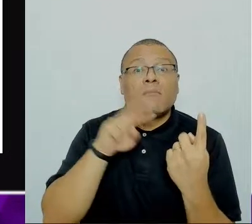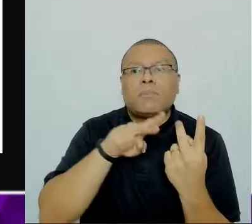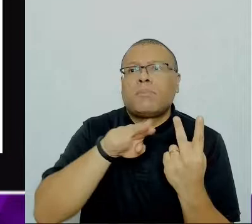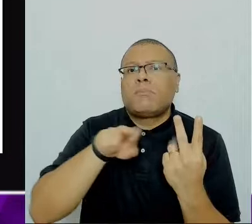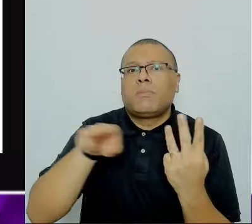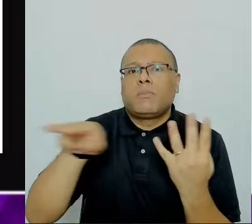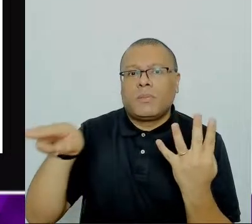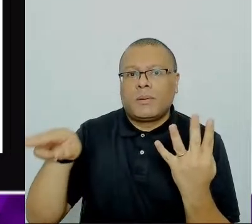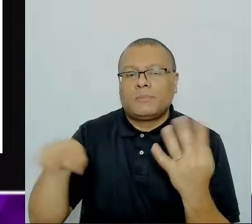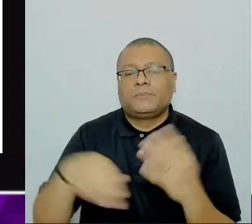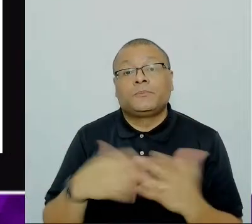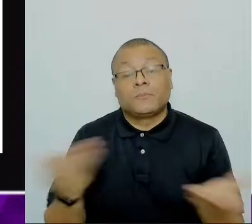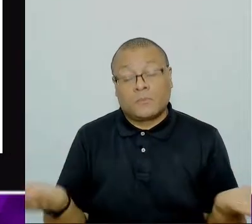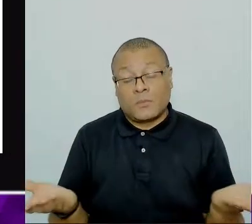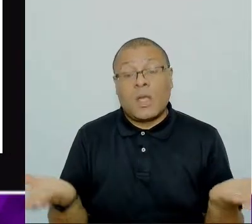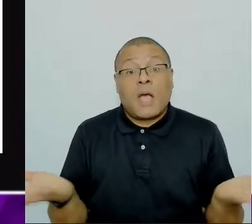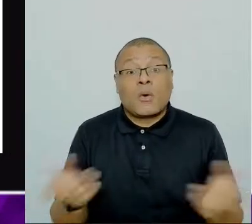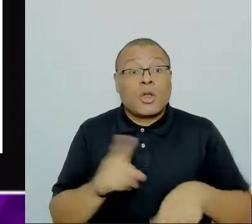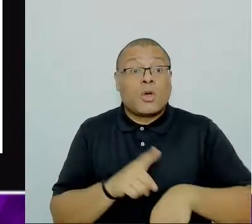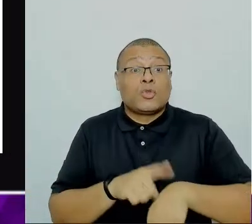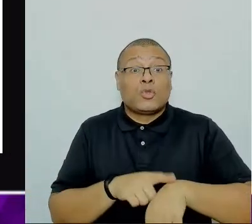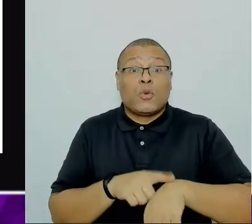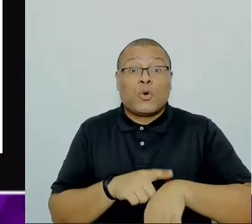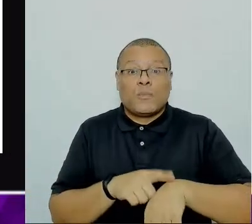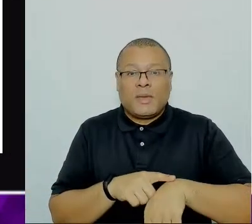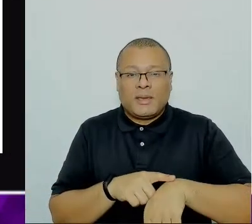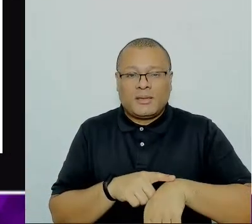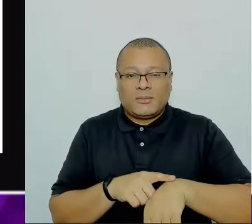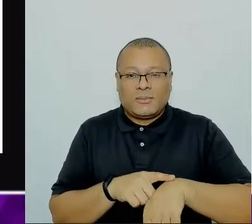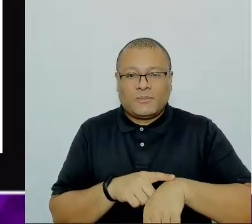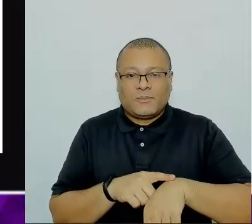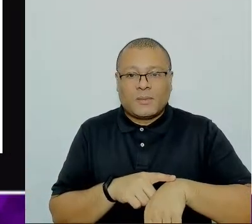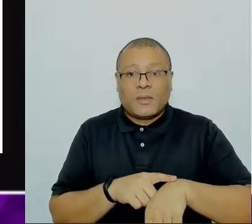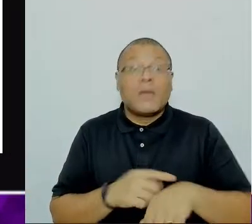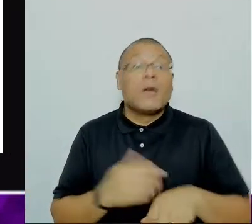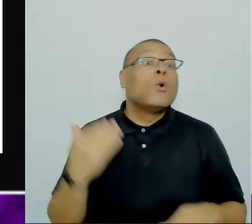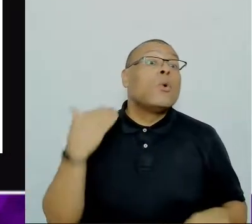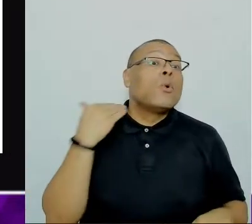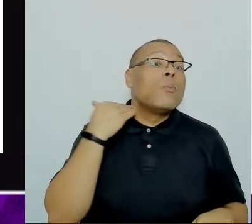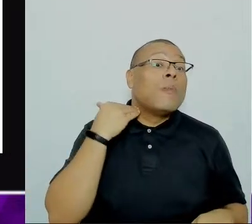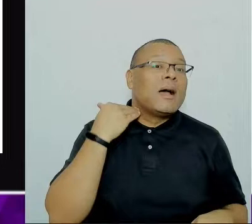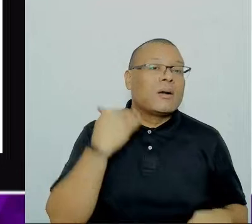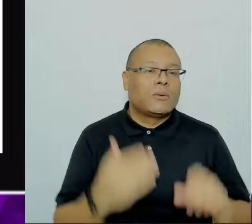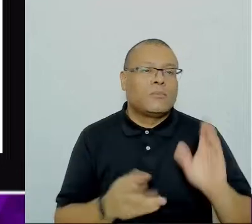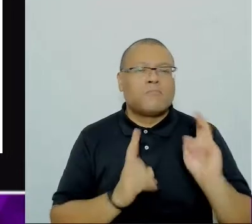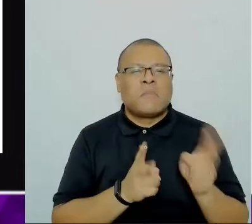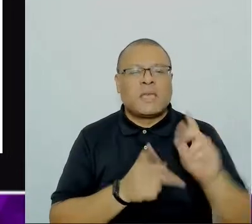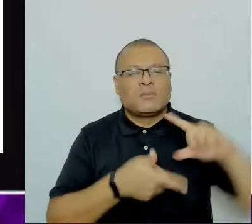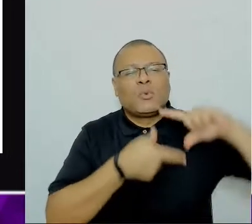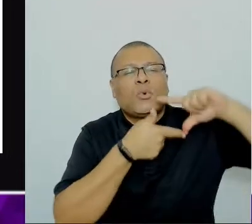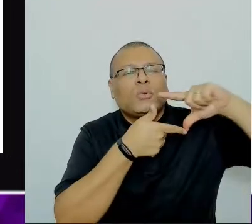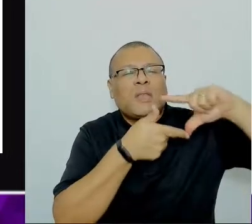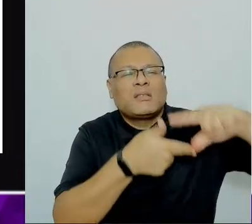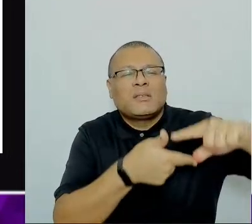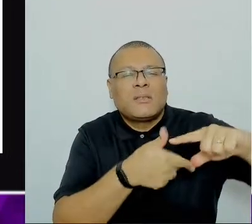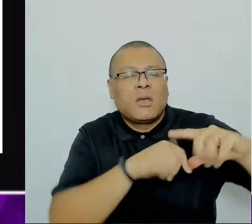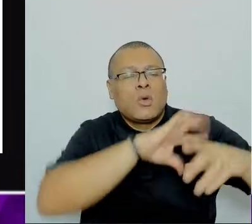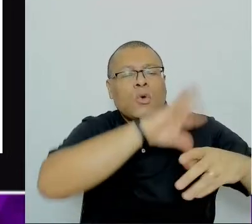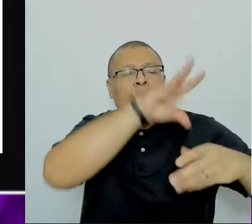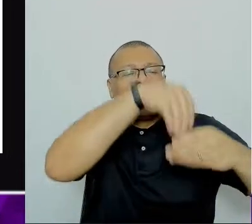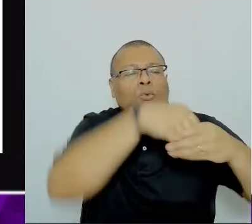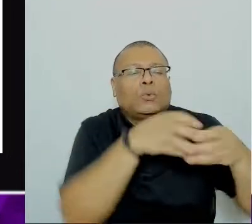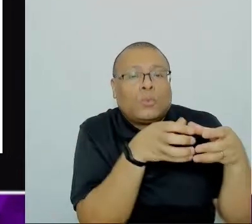Ou seja, a gente está nesse momento, né, o que a gente chama, sai do bundling, que é aquela questão de estar tudo dentro do banco,